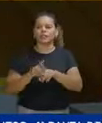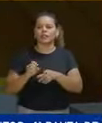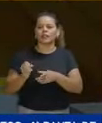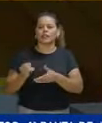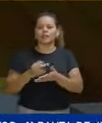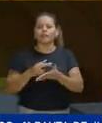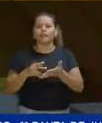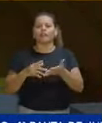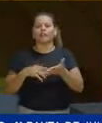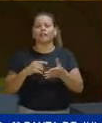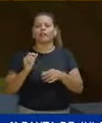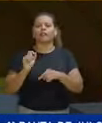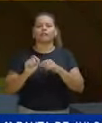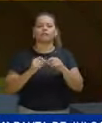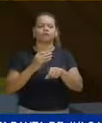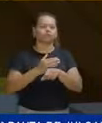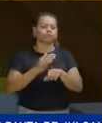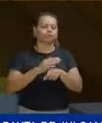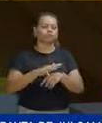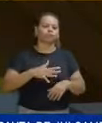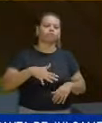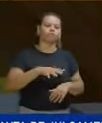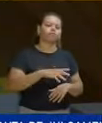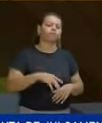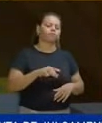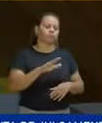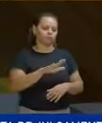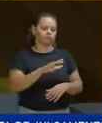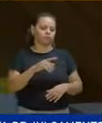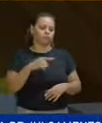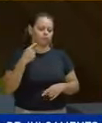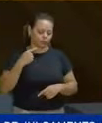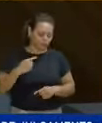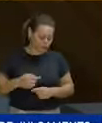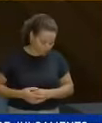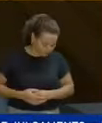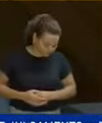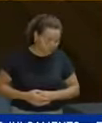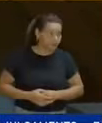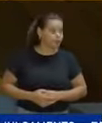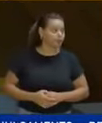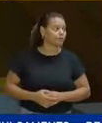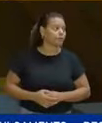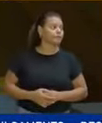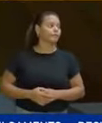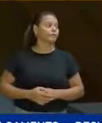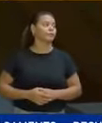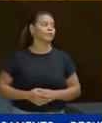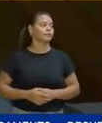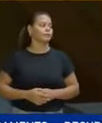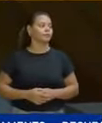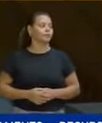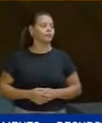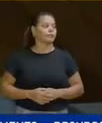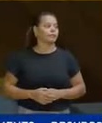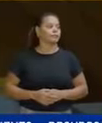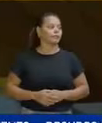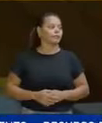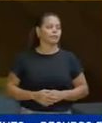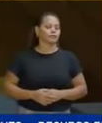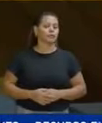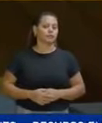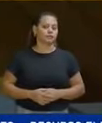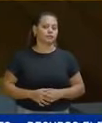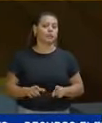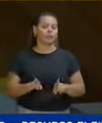das que se pretende desenvolver. Então, vejo, da análise de todo esse material que vem sendo impugnado, verifica-se a ausência